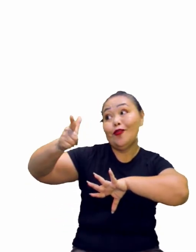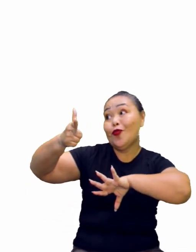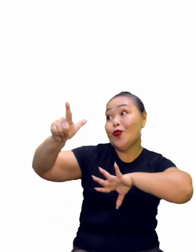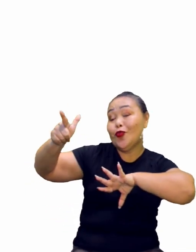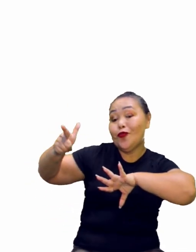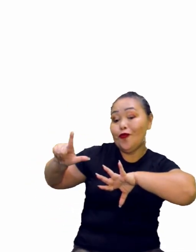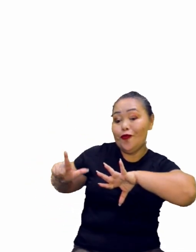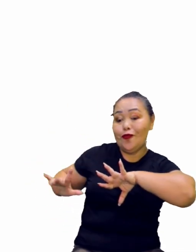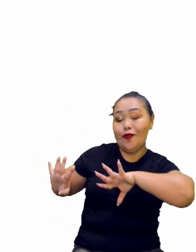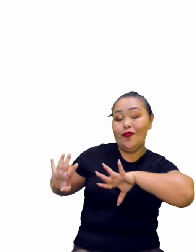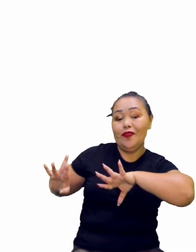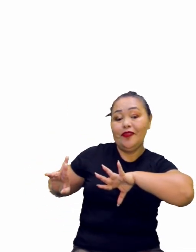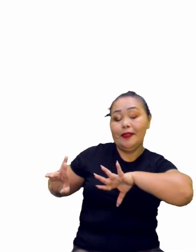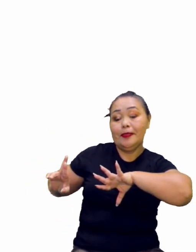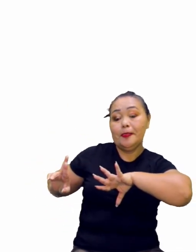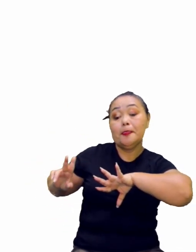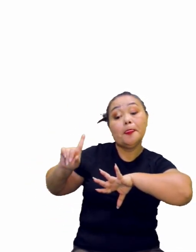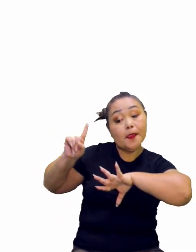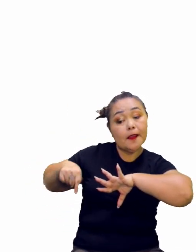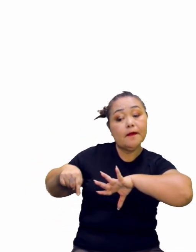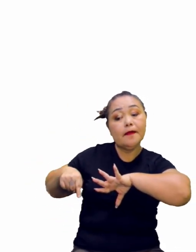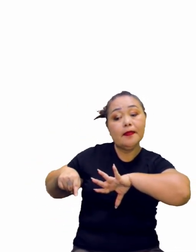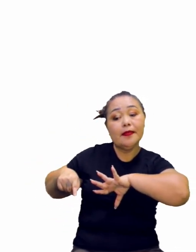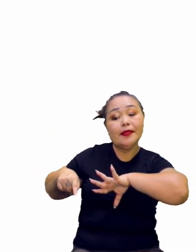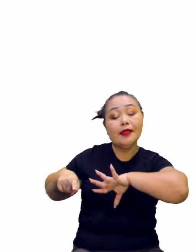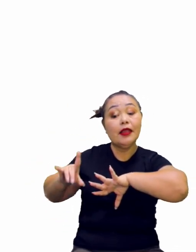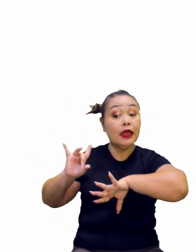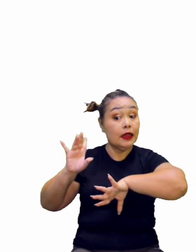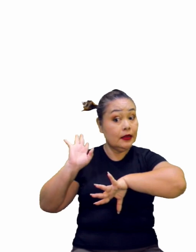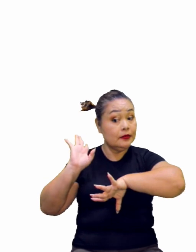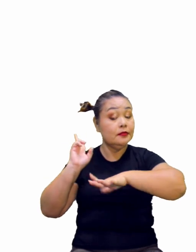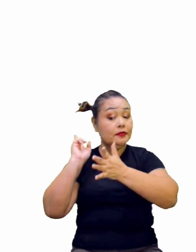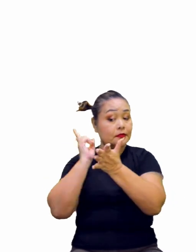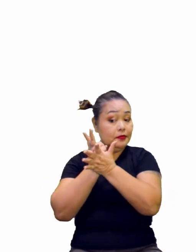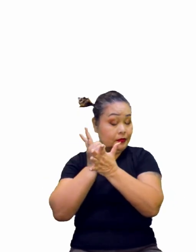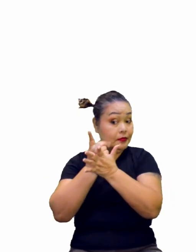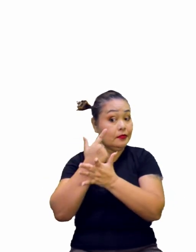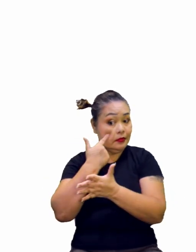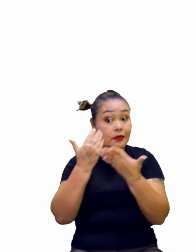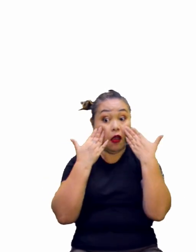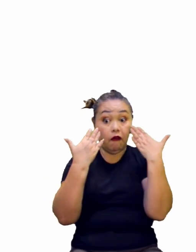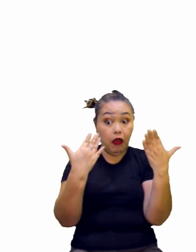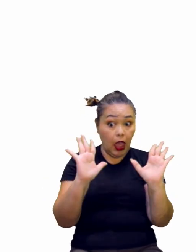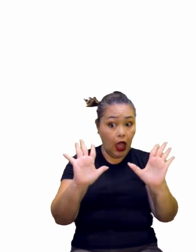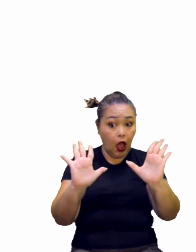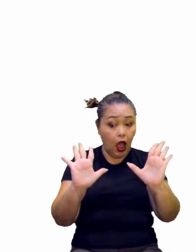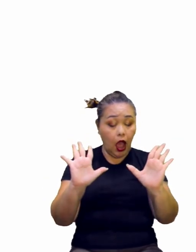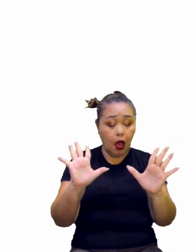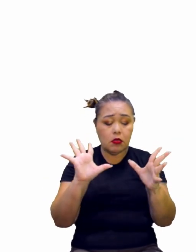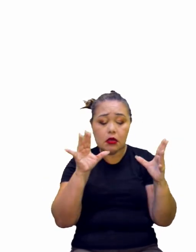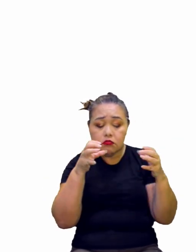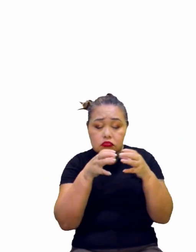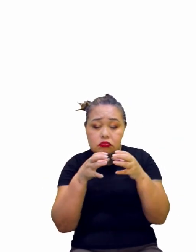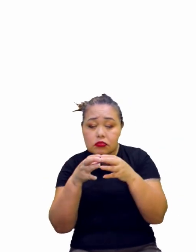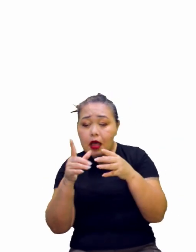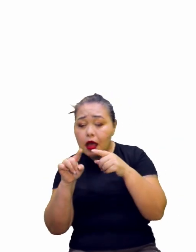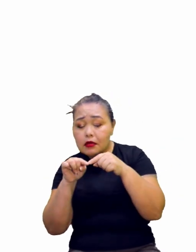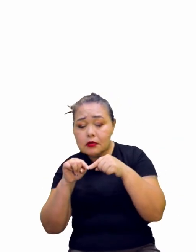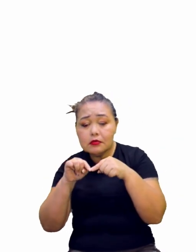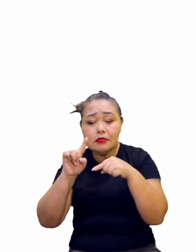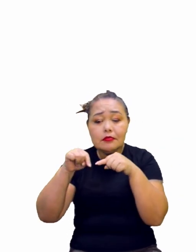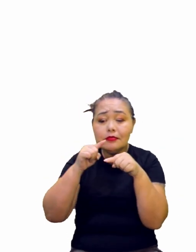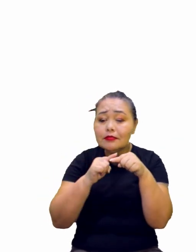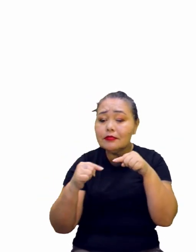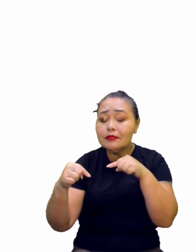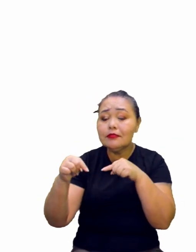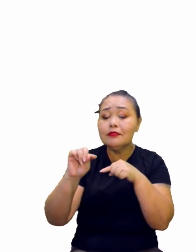bioma amazônico. Aí que está o negócio. Só que mesmo isso, nós vamos ver o que é o ecossistema, o que são os habitats,